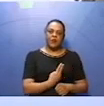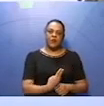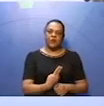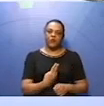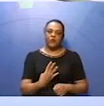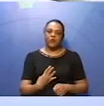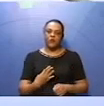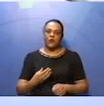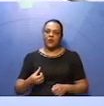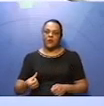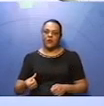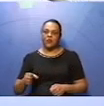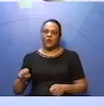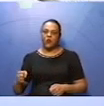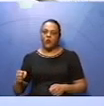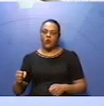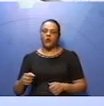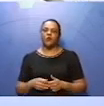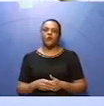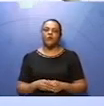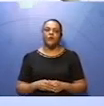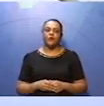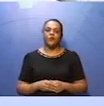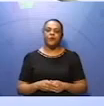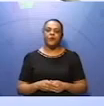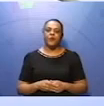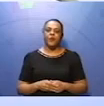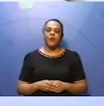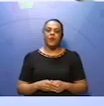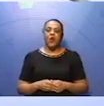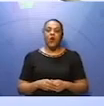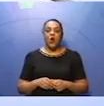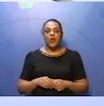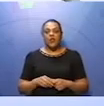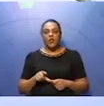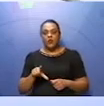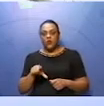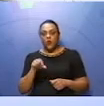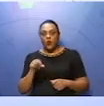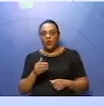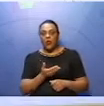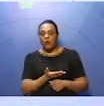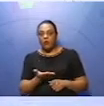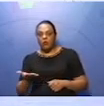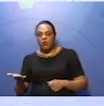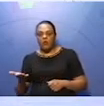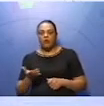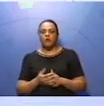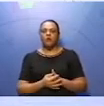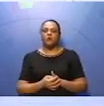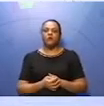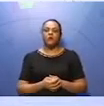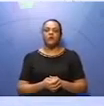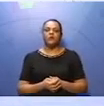2, 4, 6 ou 8. Um desses números ele é um número par.